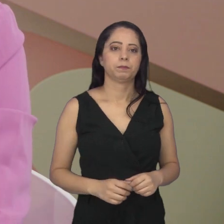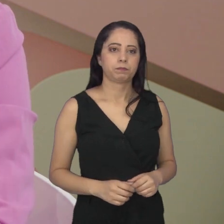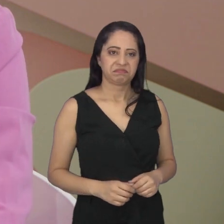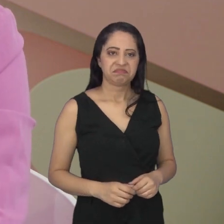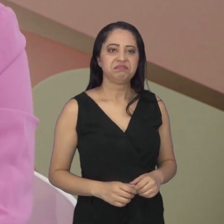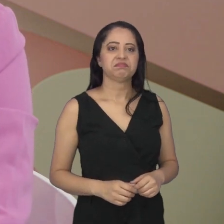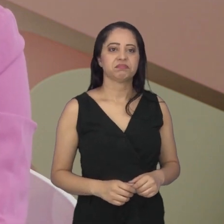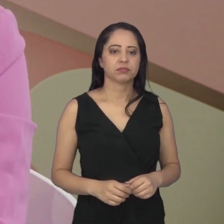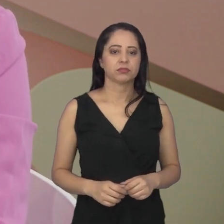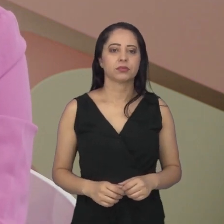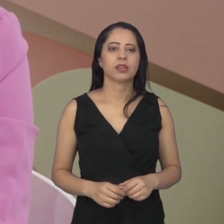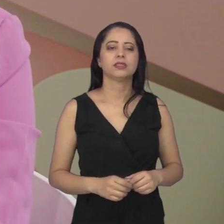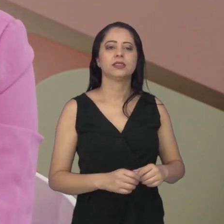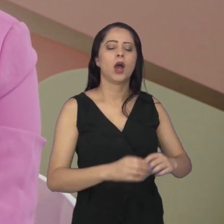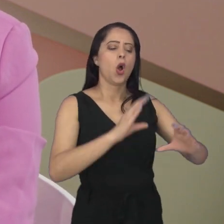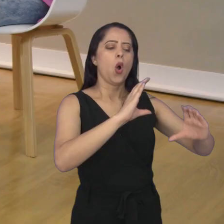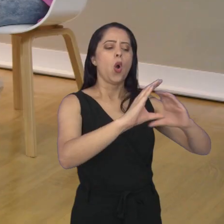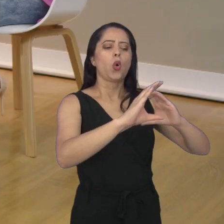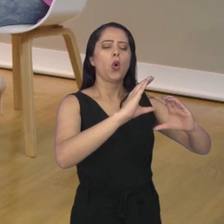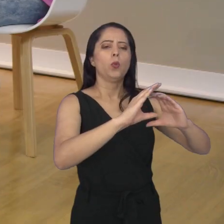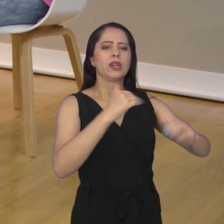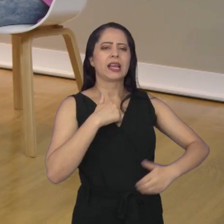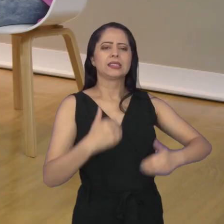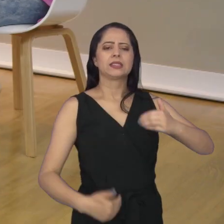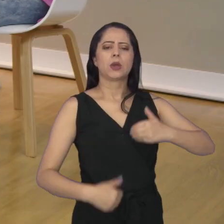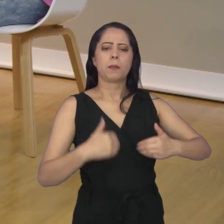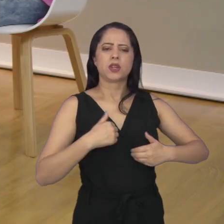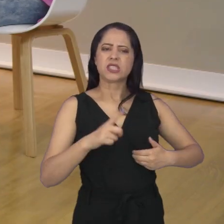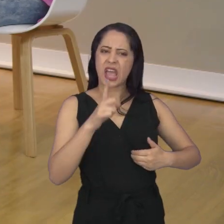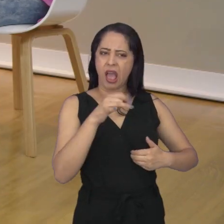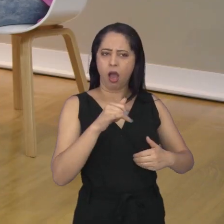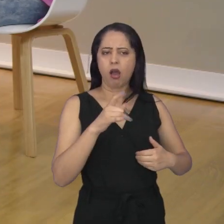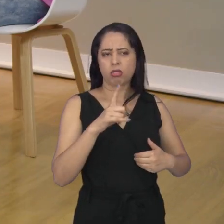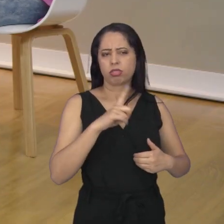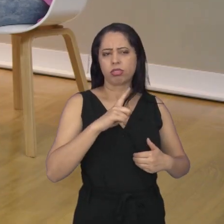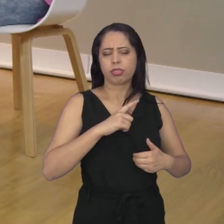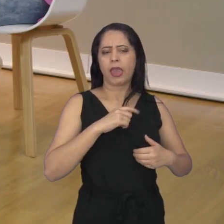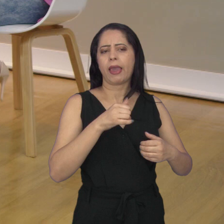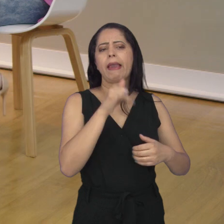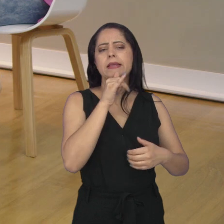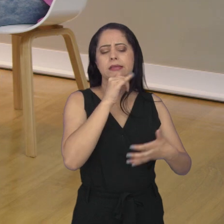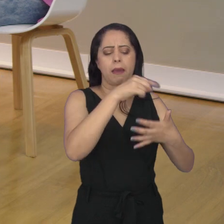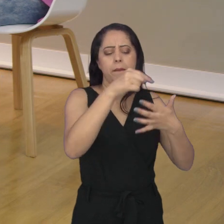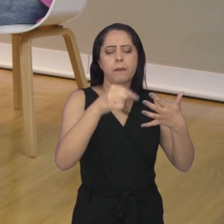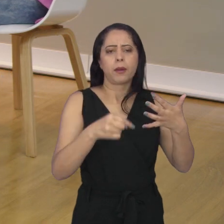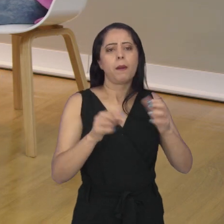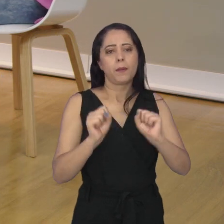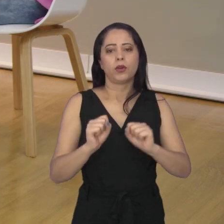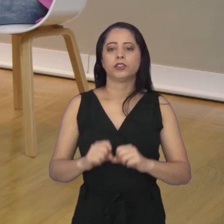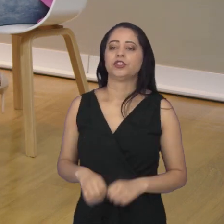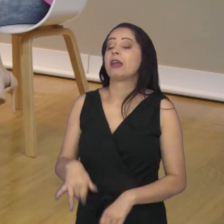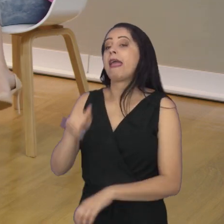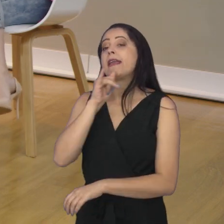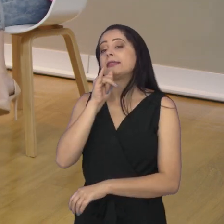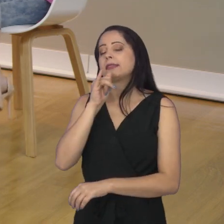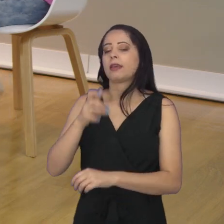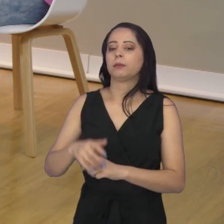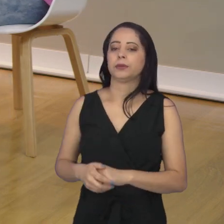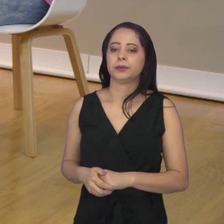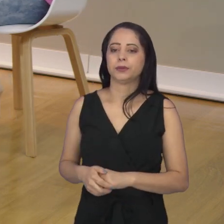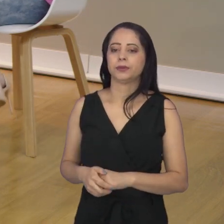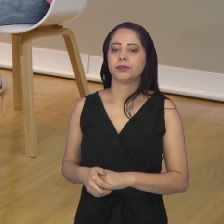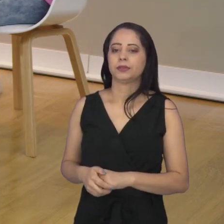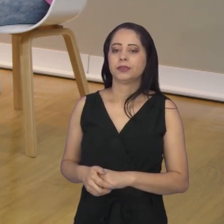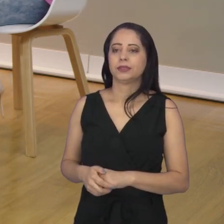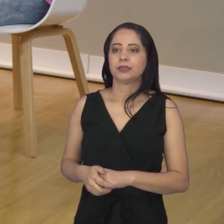bem. Ótimo. E comunicação corporal? A gente pode dar alguns exemplos para os telespectadores? Claro, vamos lá. Por exemplo,